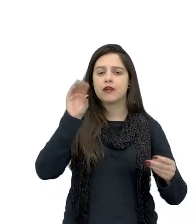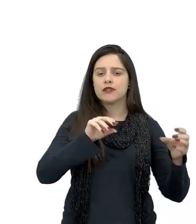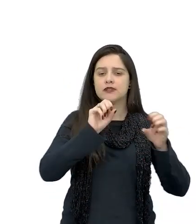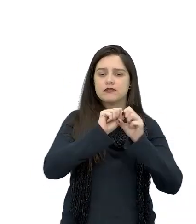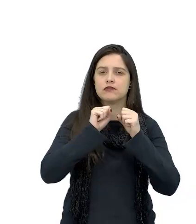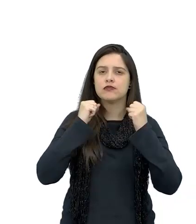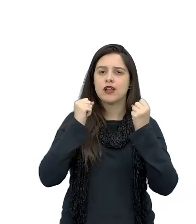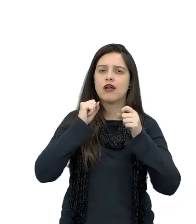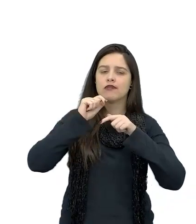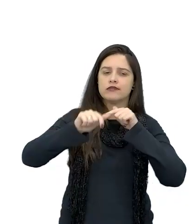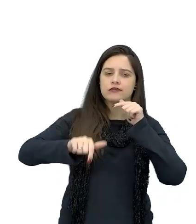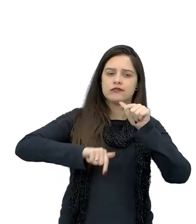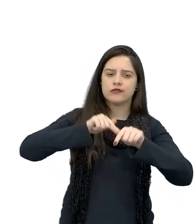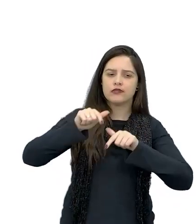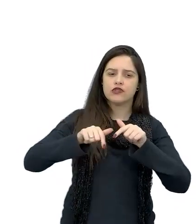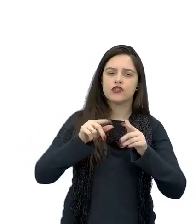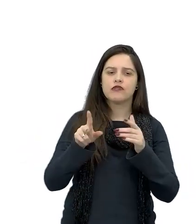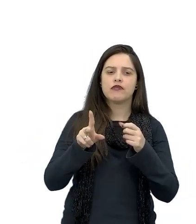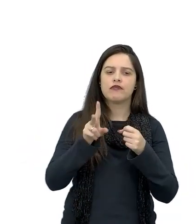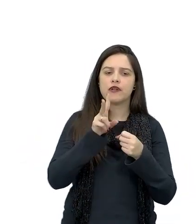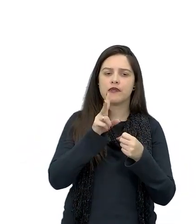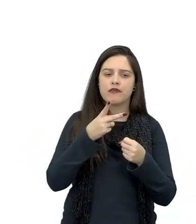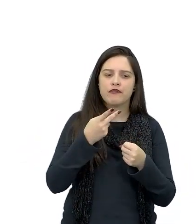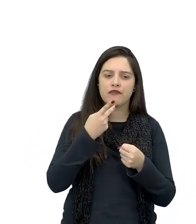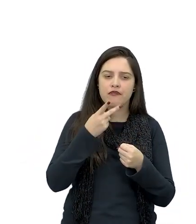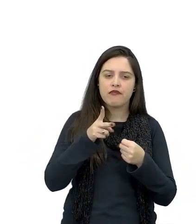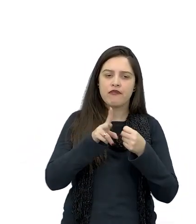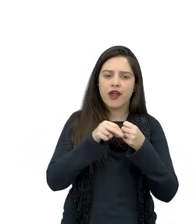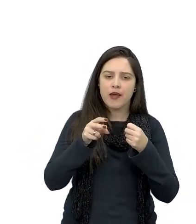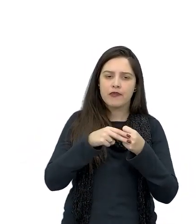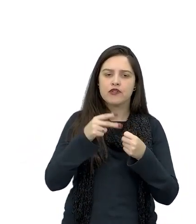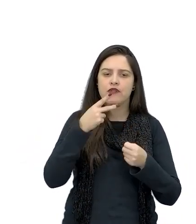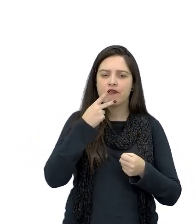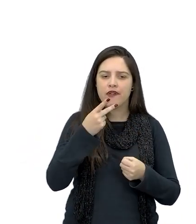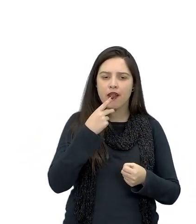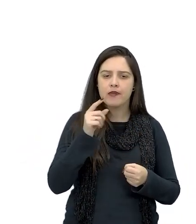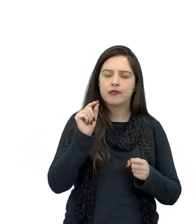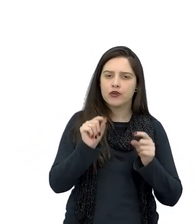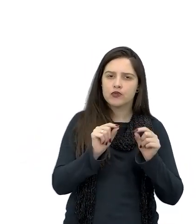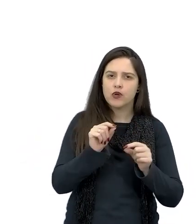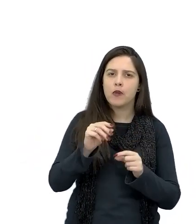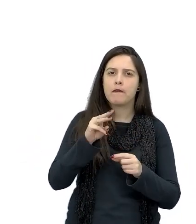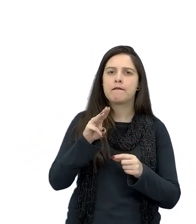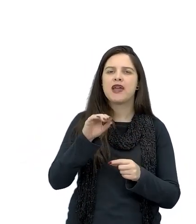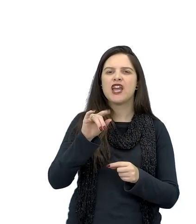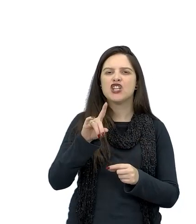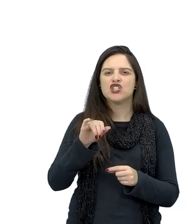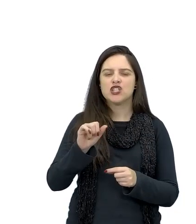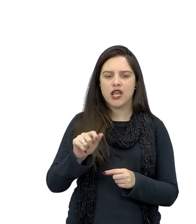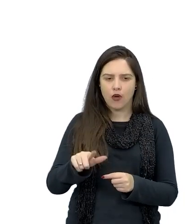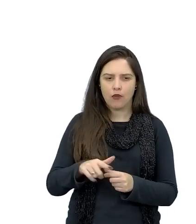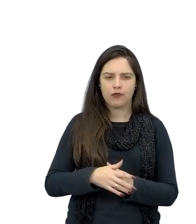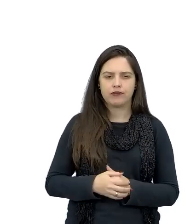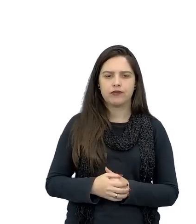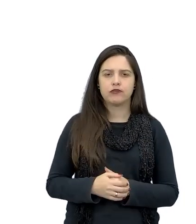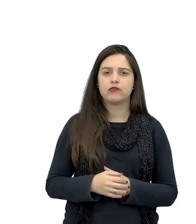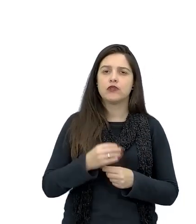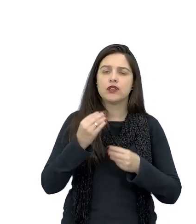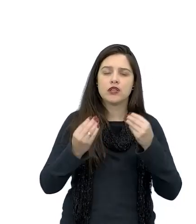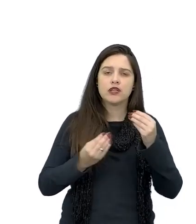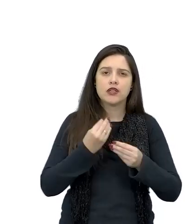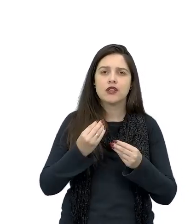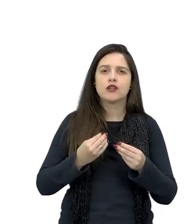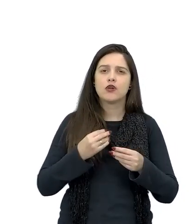ampliar e sistematizar o trabalho com os verbos de fala, né? A pontuação medial interna, como